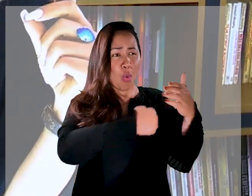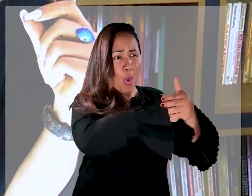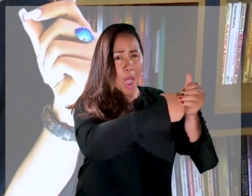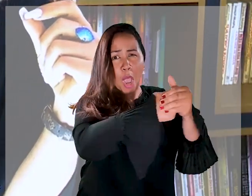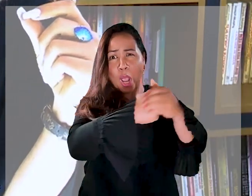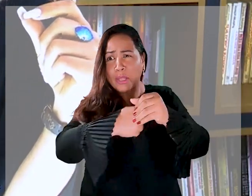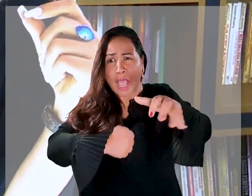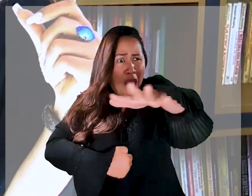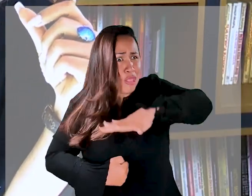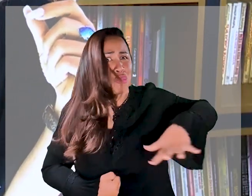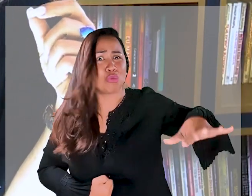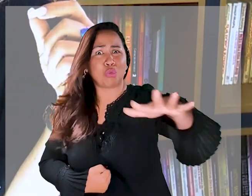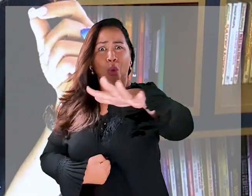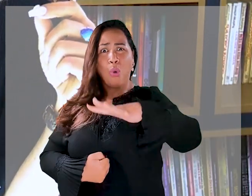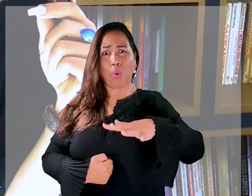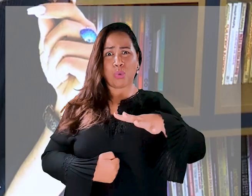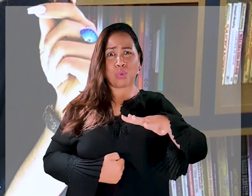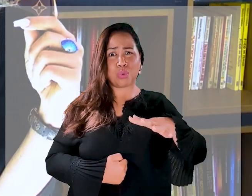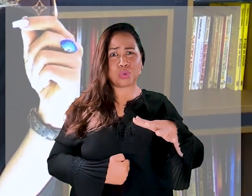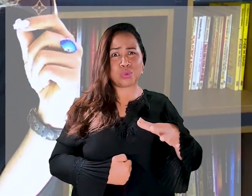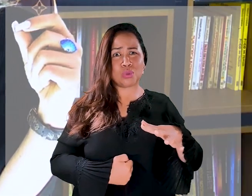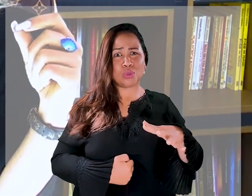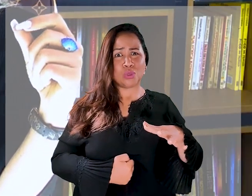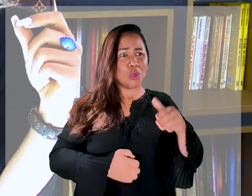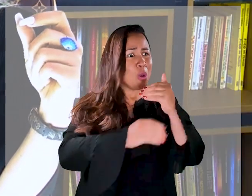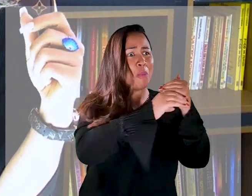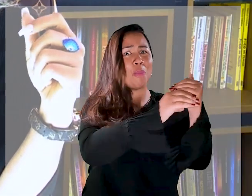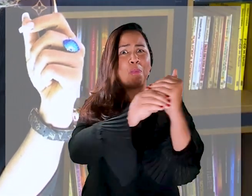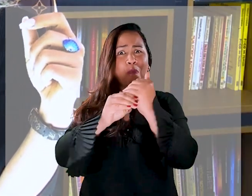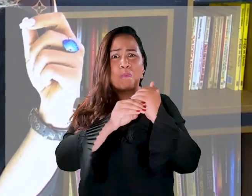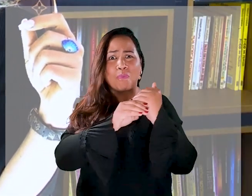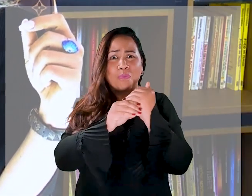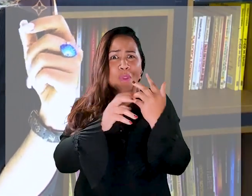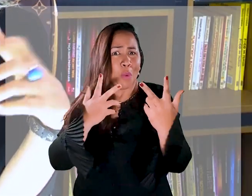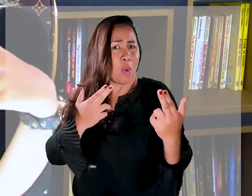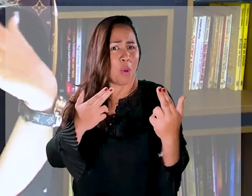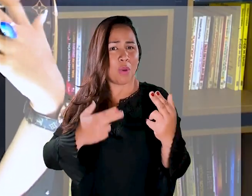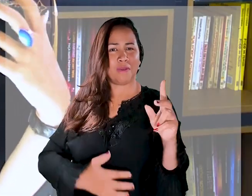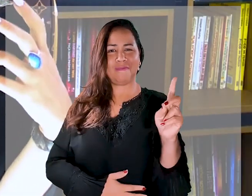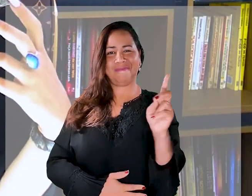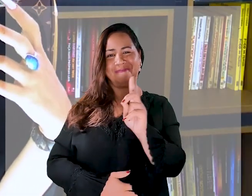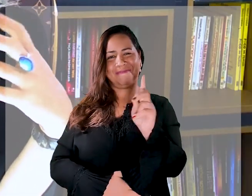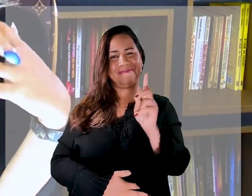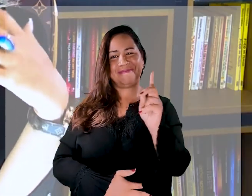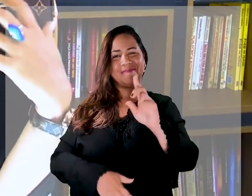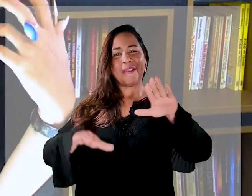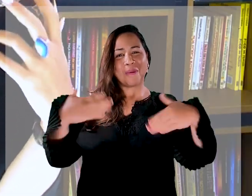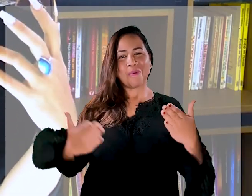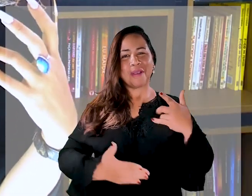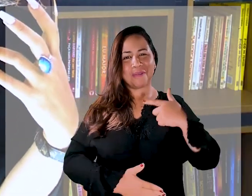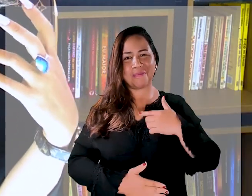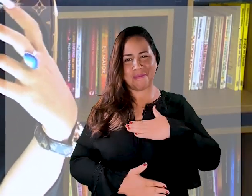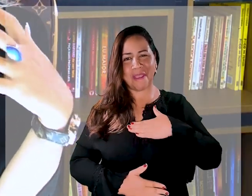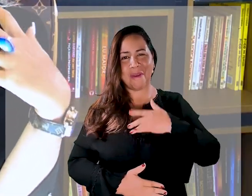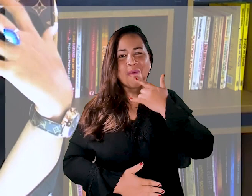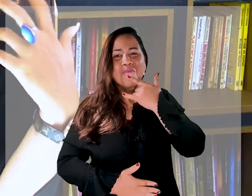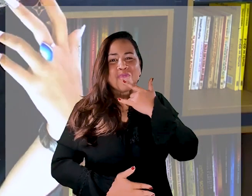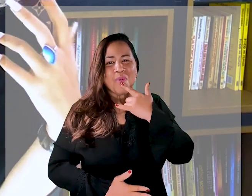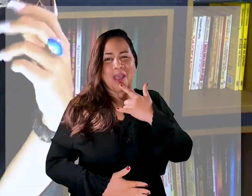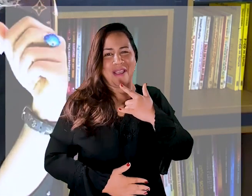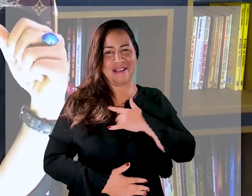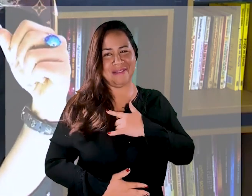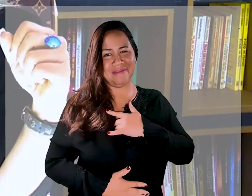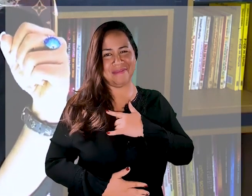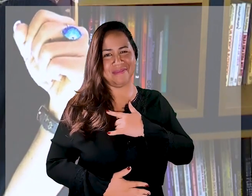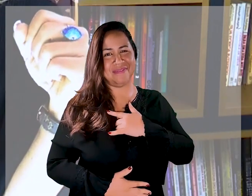outros. Você nasceu para agradar você. E quando você se agrada, você agrada o Criador, você agrada a Deus, você agrada